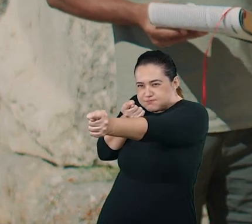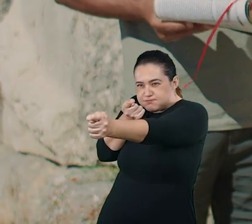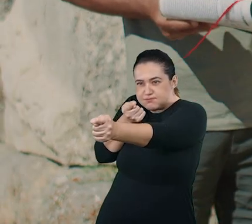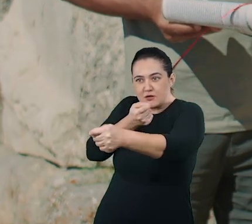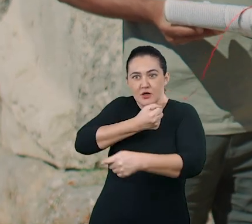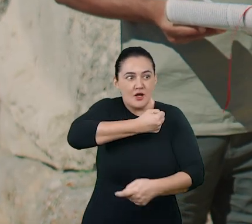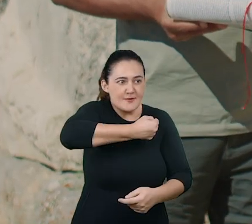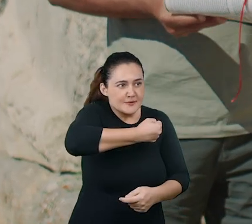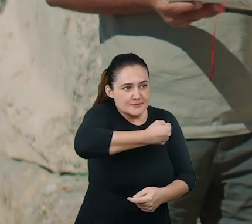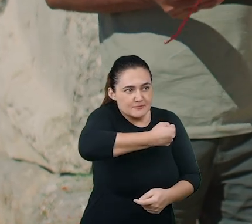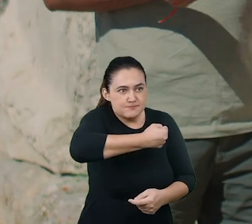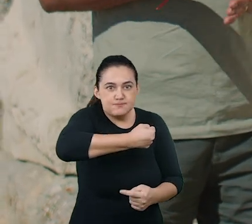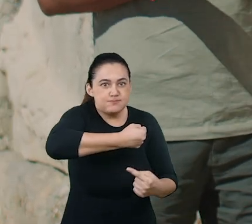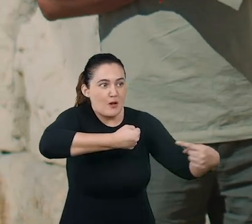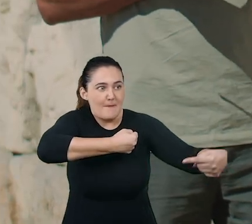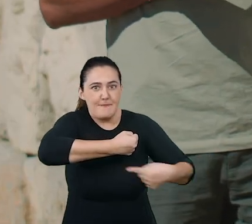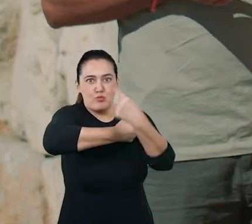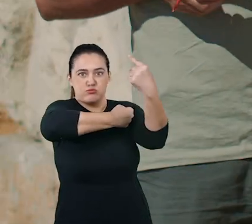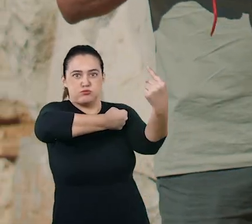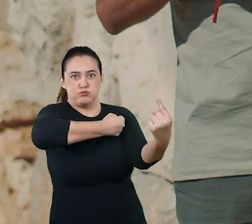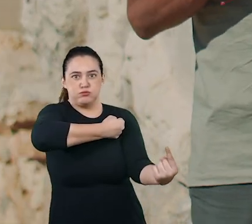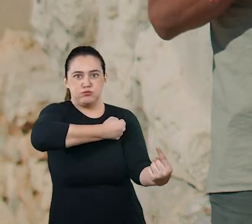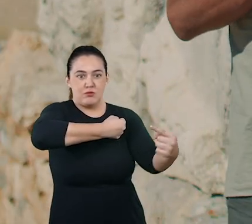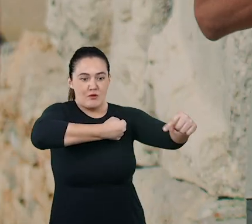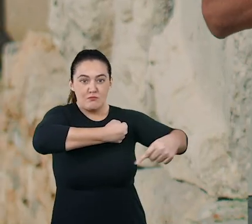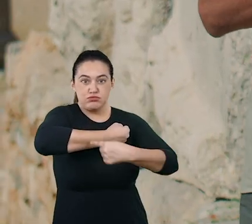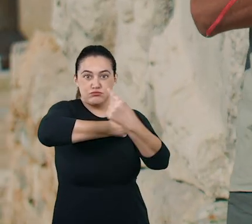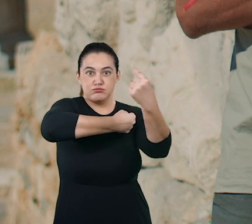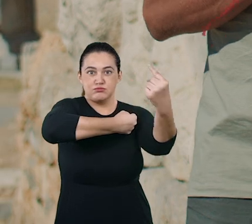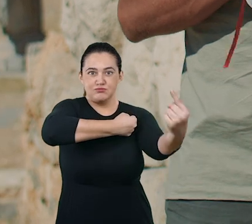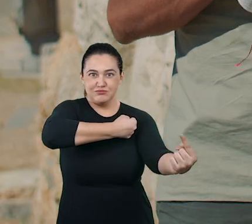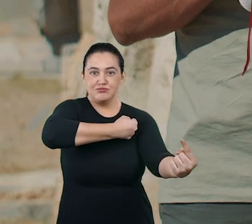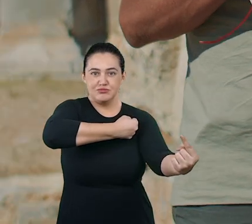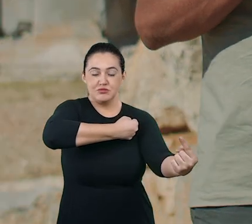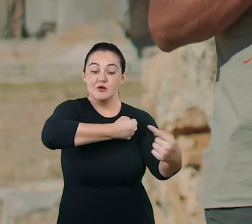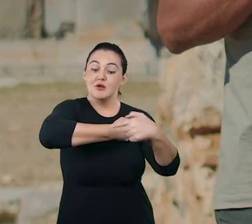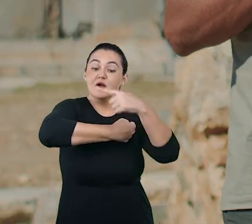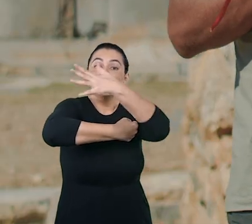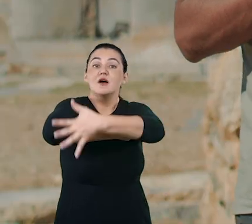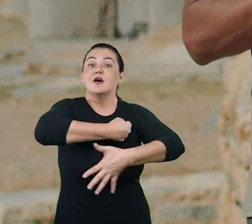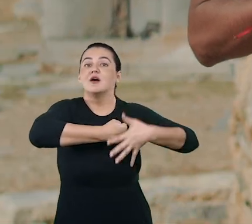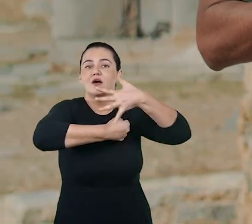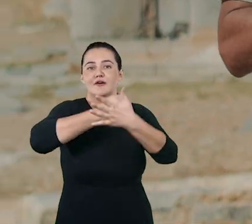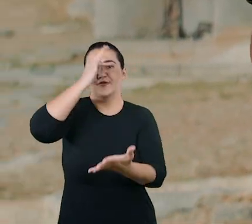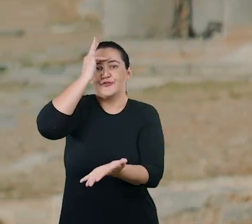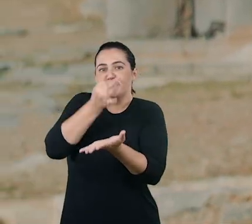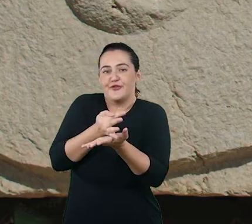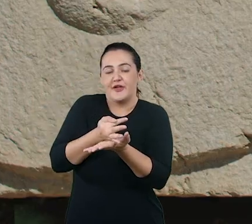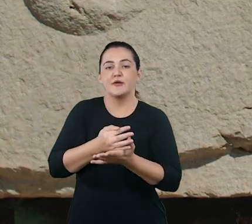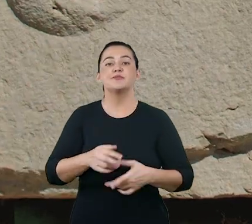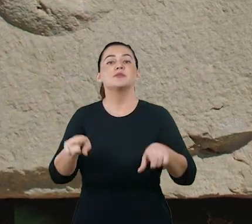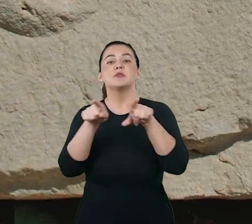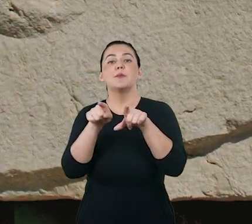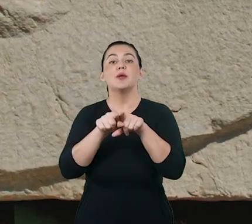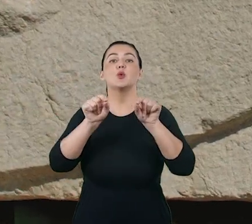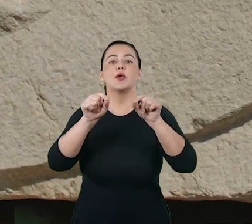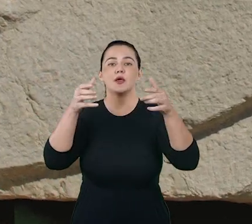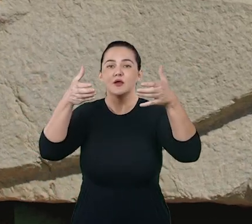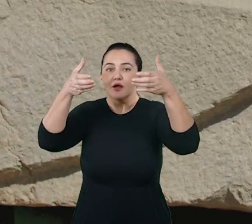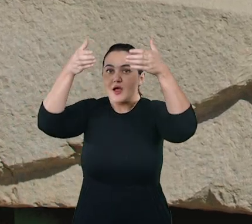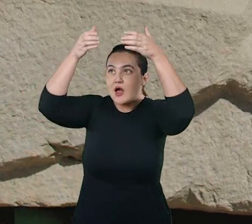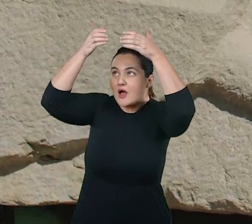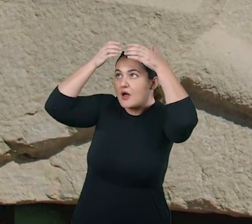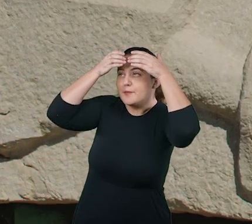das flechas? Todos os dados inflamados do inimigo. Usem também o capacete.